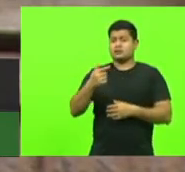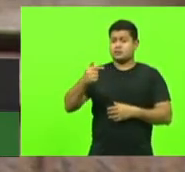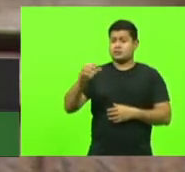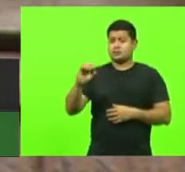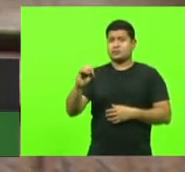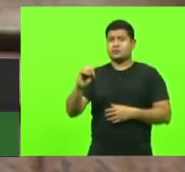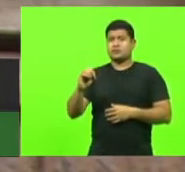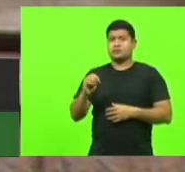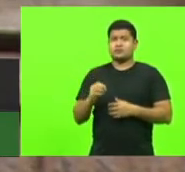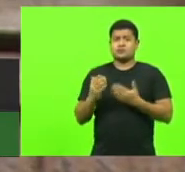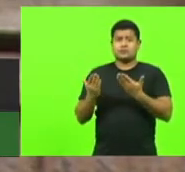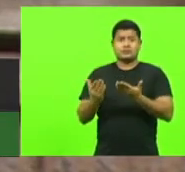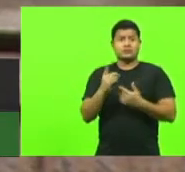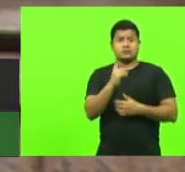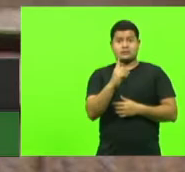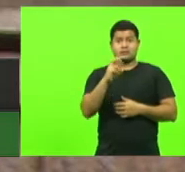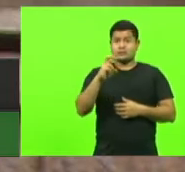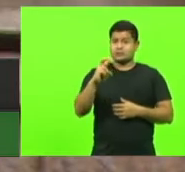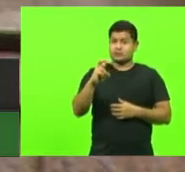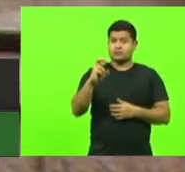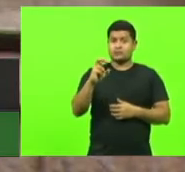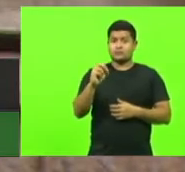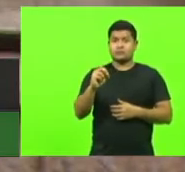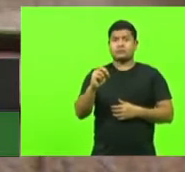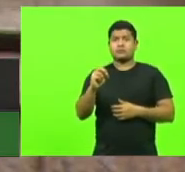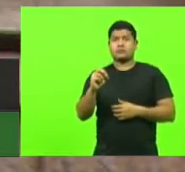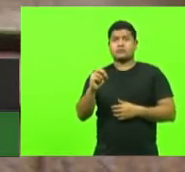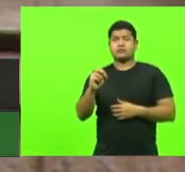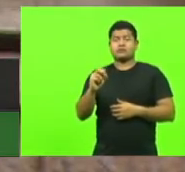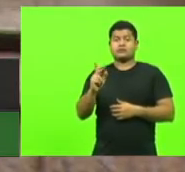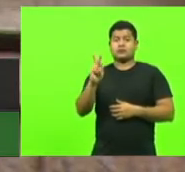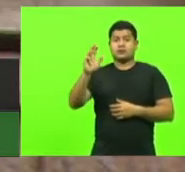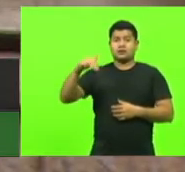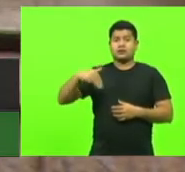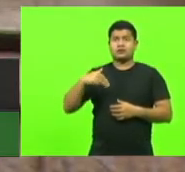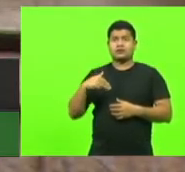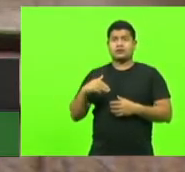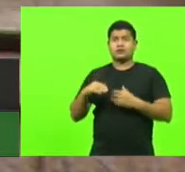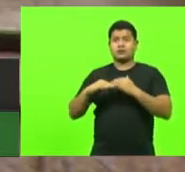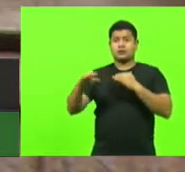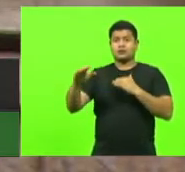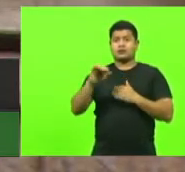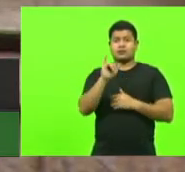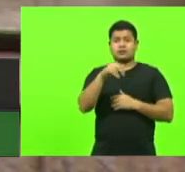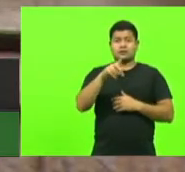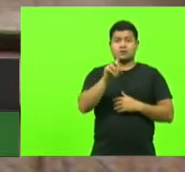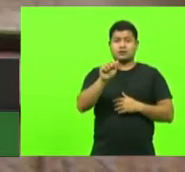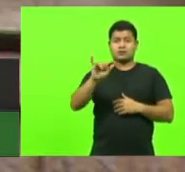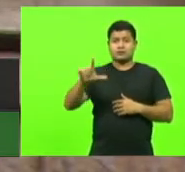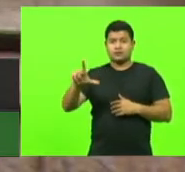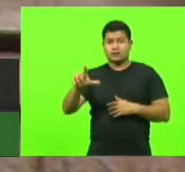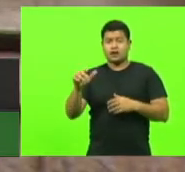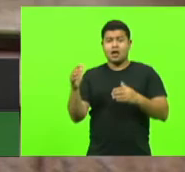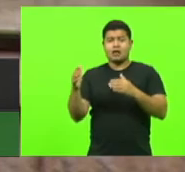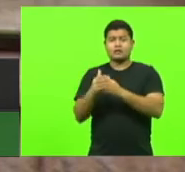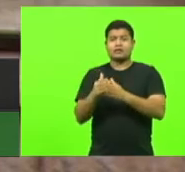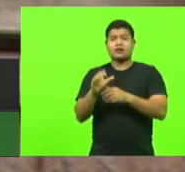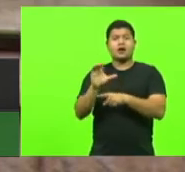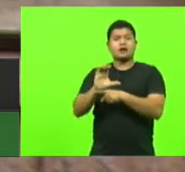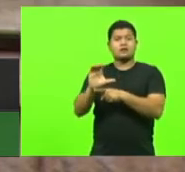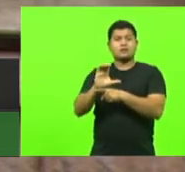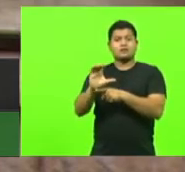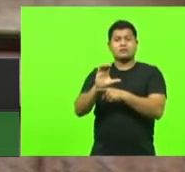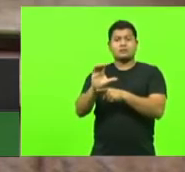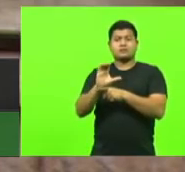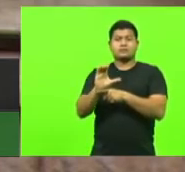nos 150 quilômetros da pista simples, que é de Indaial até o trevo de Curitibano, deputado Berlando.